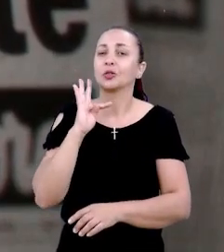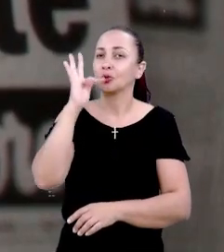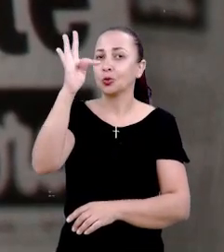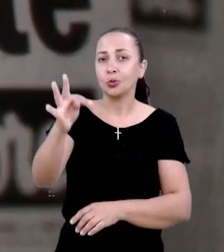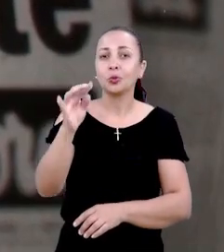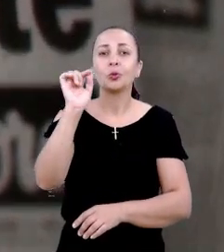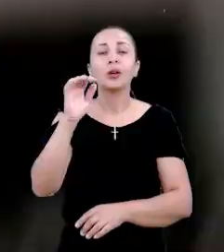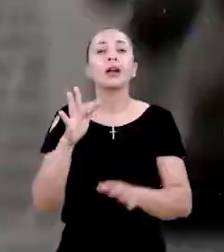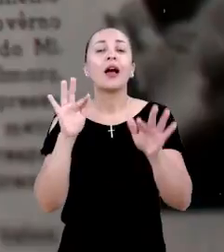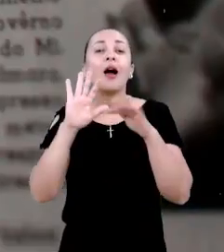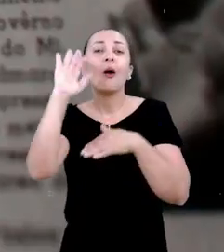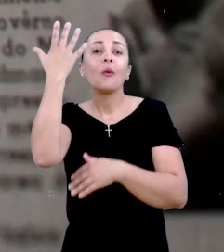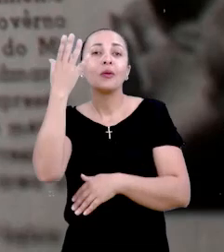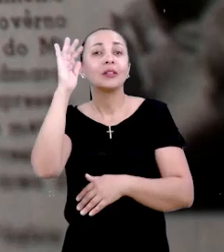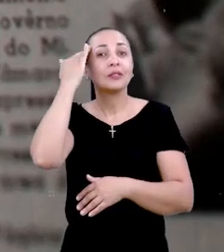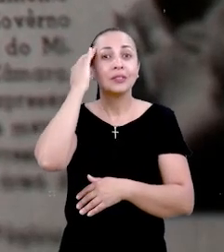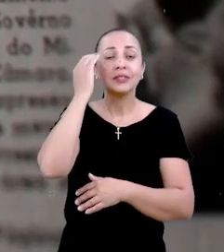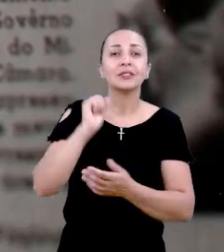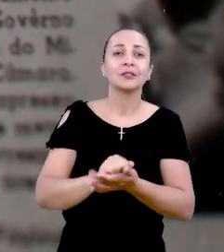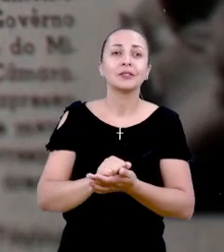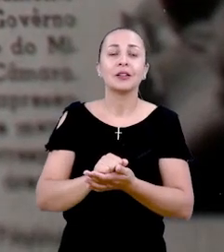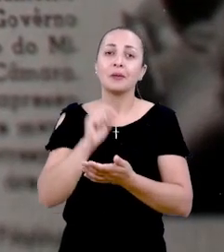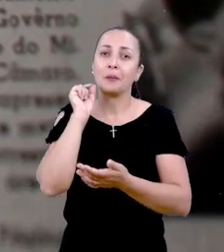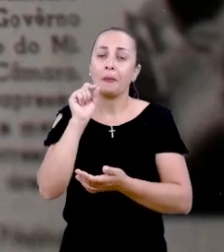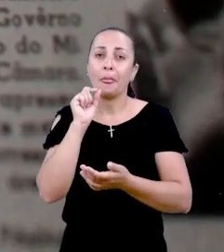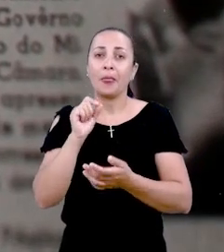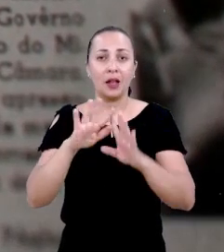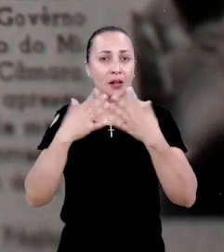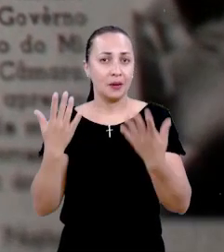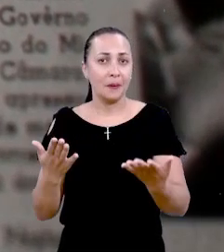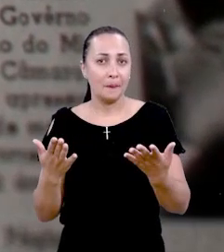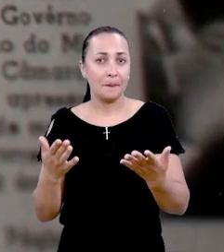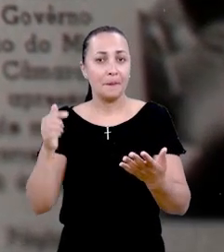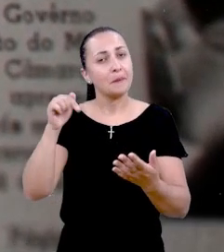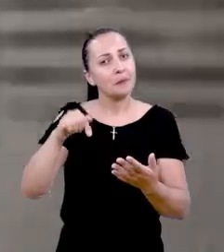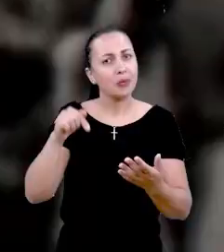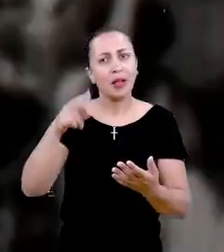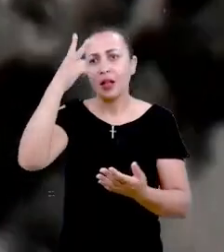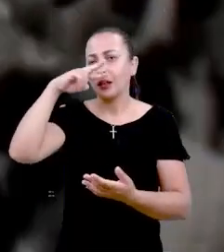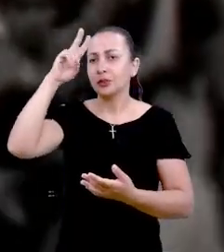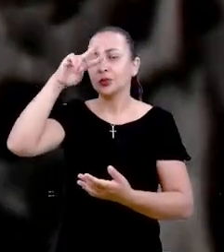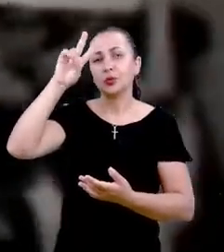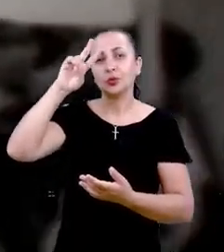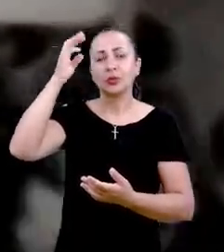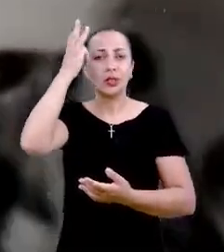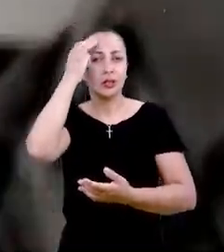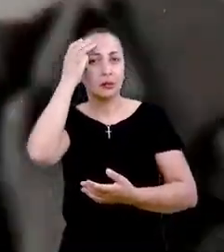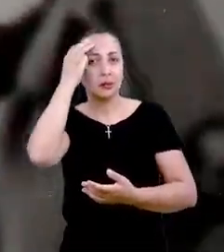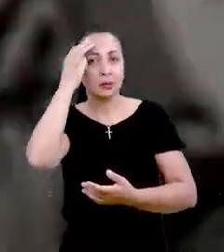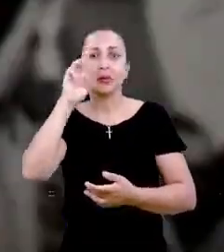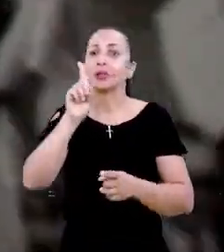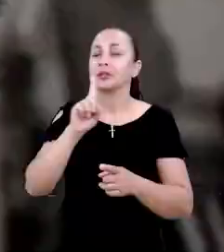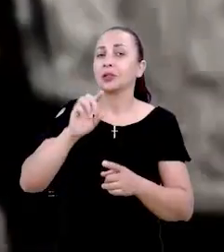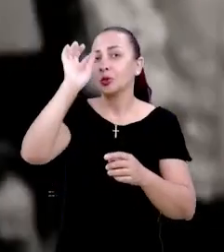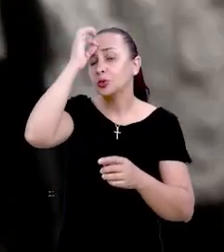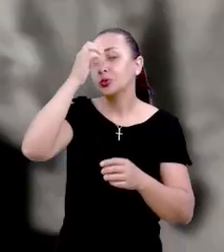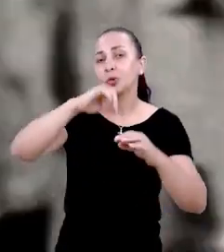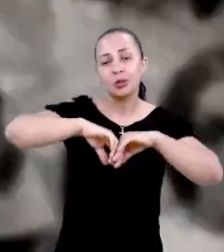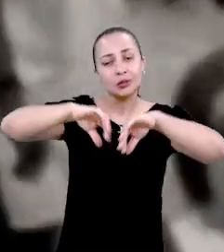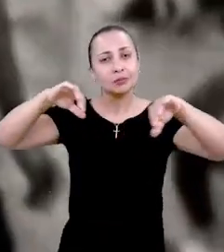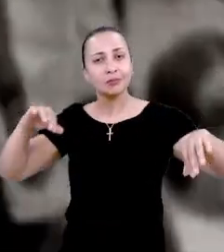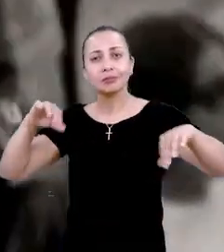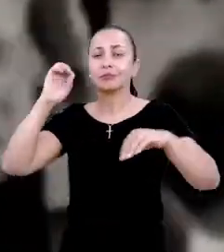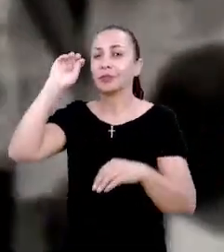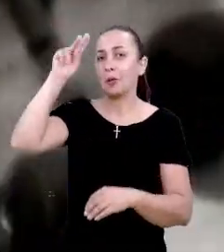ela não se dá dissociada da política. São enfrentamentos, são conflitos que nós temos. E se a história é escrita de uma